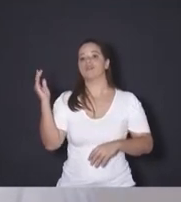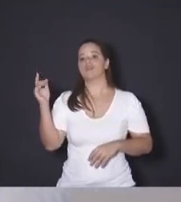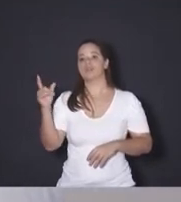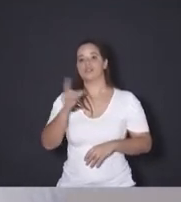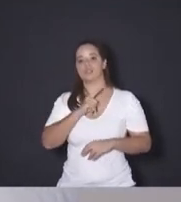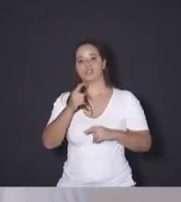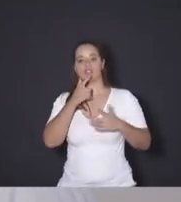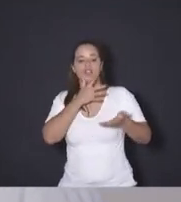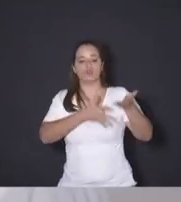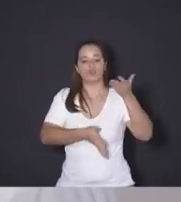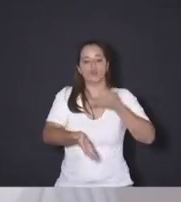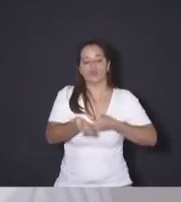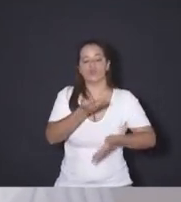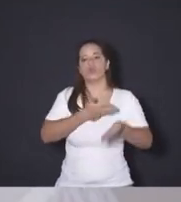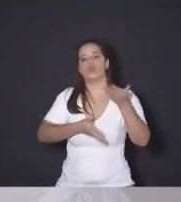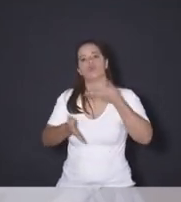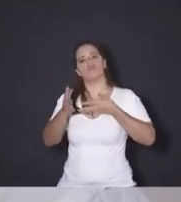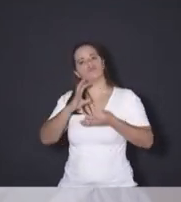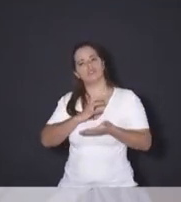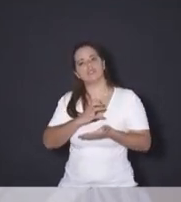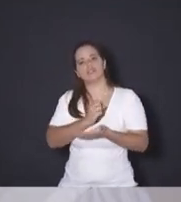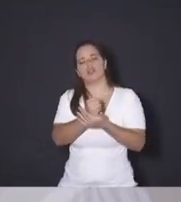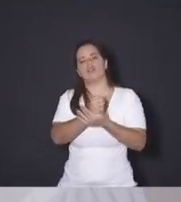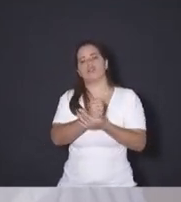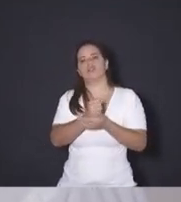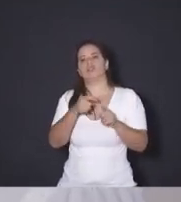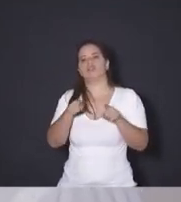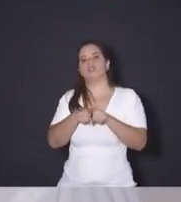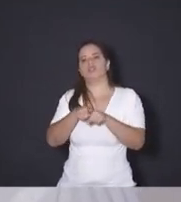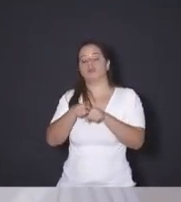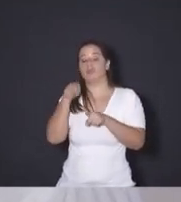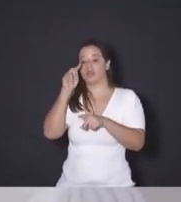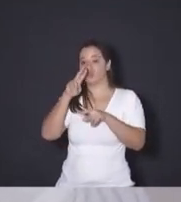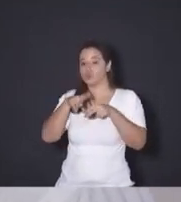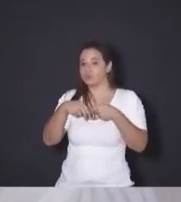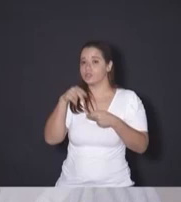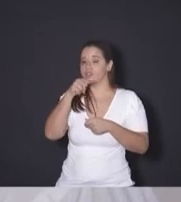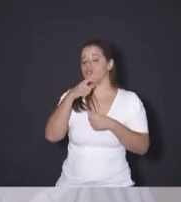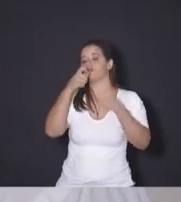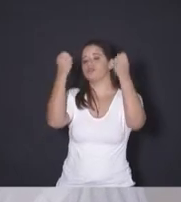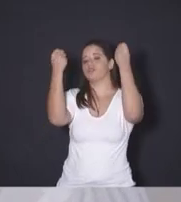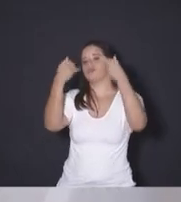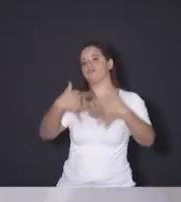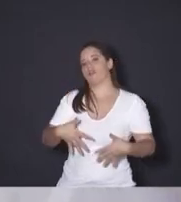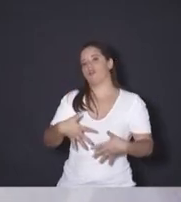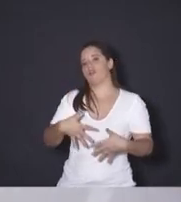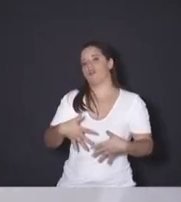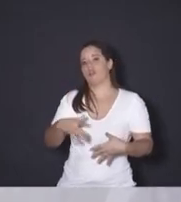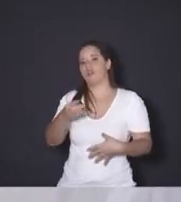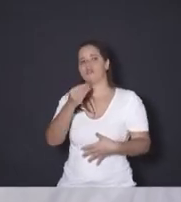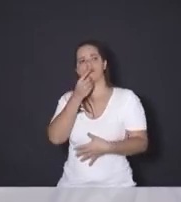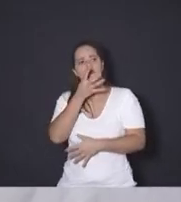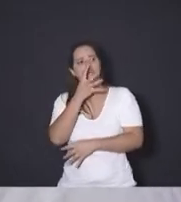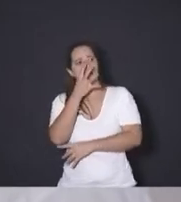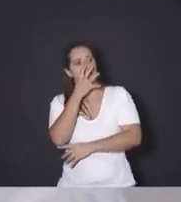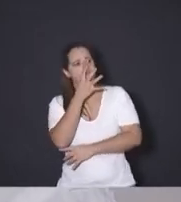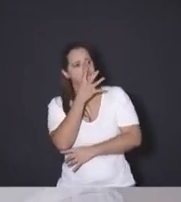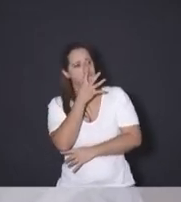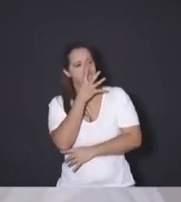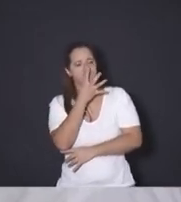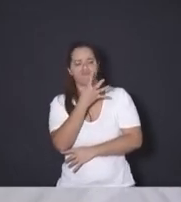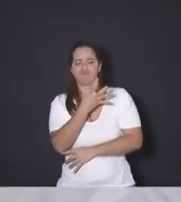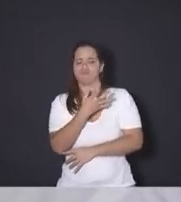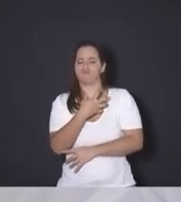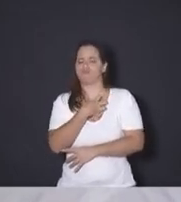outro de desenvolvimento que nos salva e é sobre isso que a gente está falando então você fica indignado quando você chega num